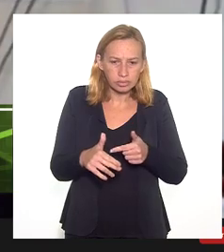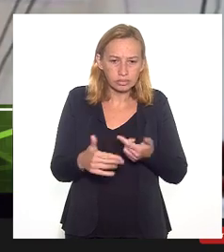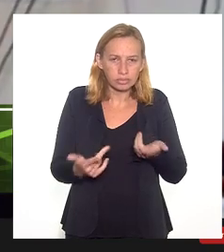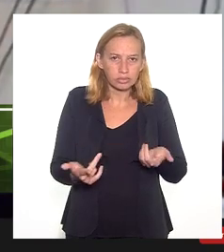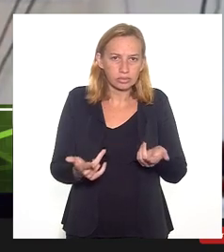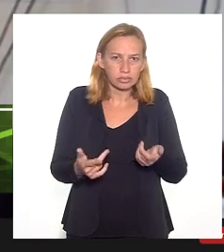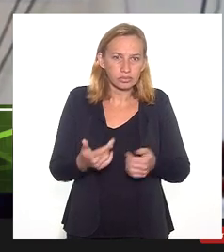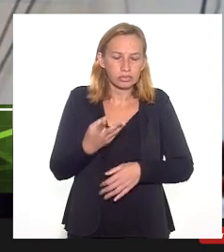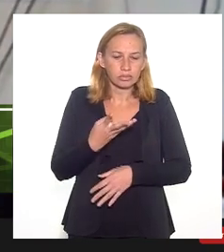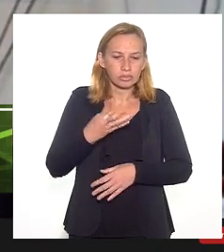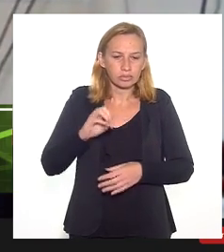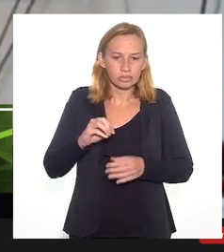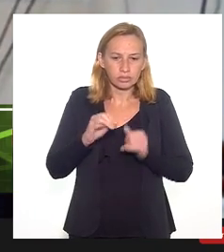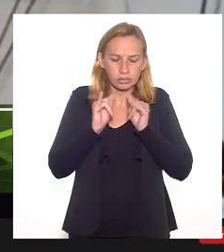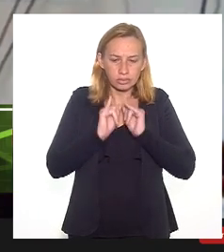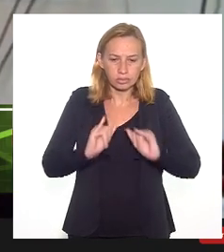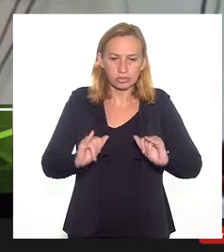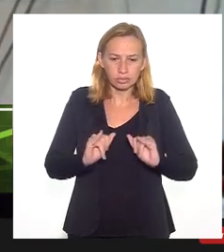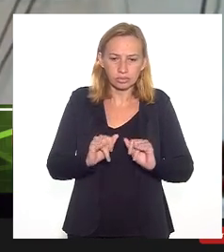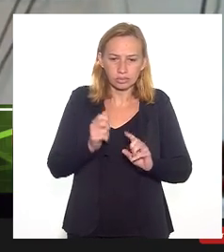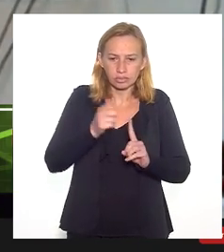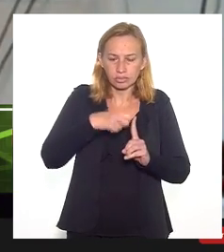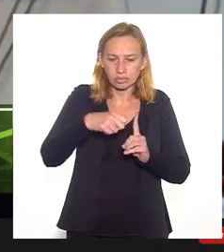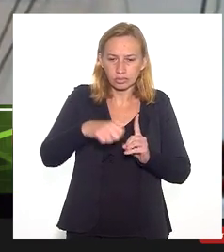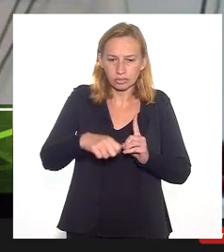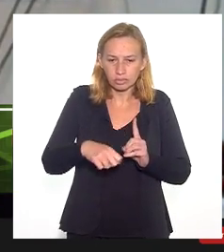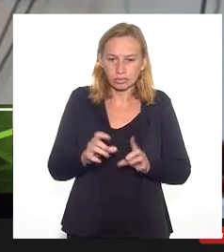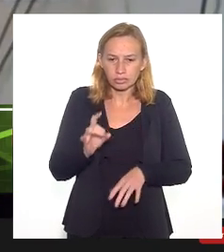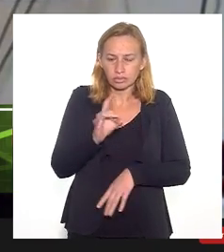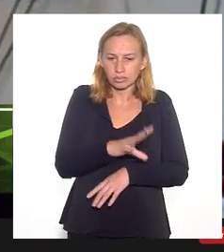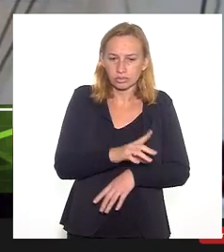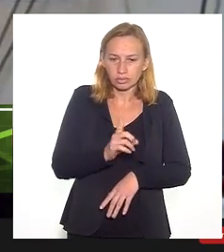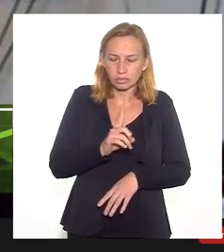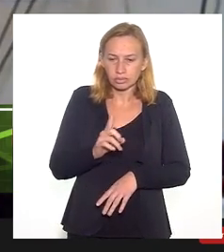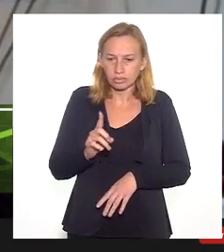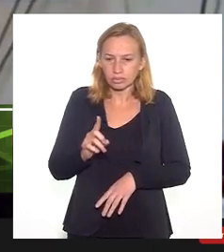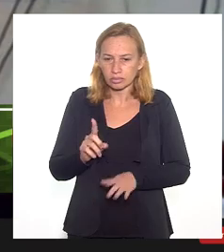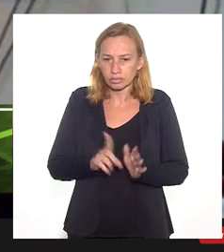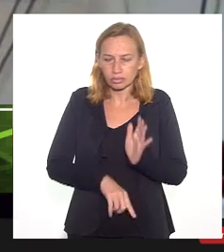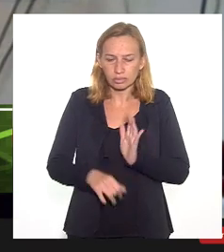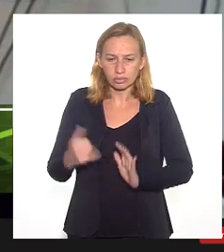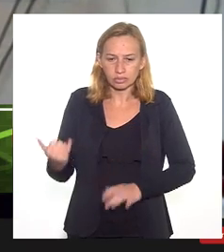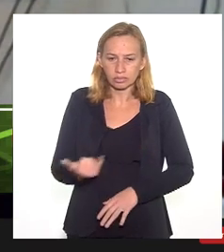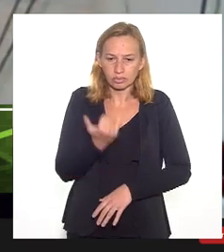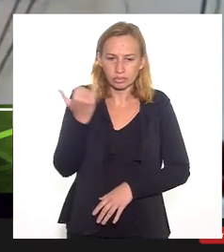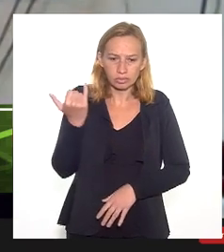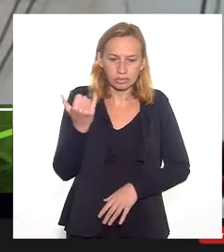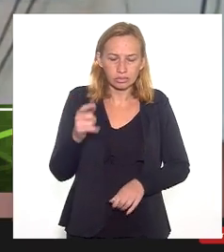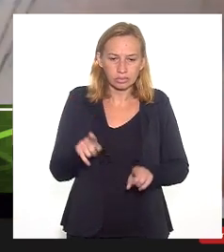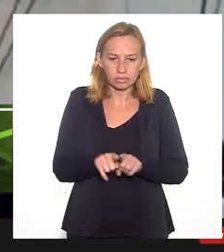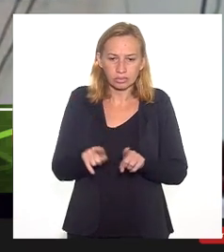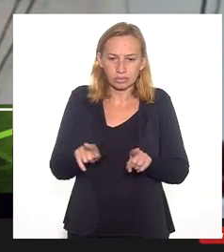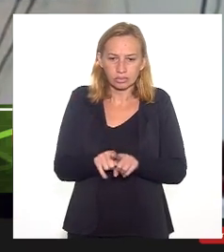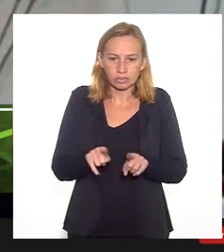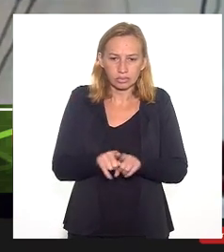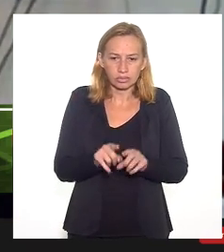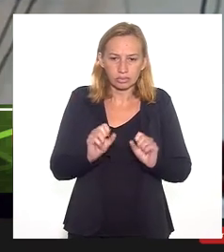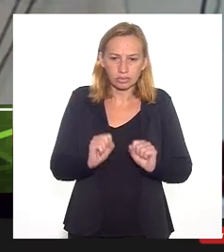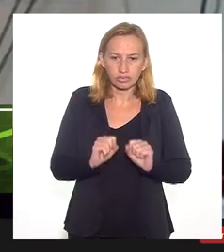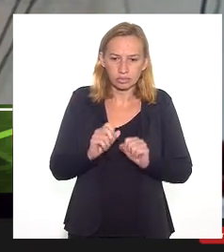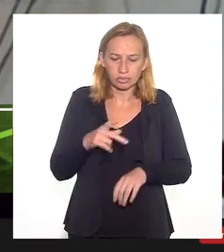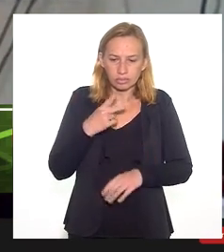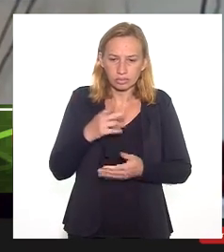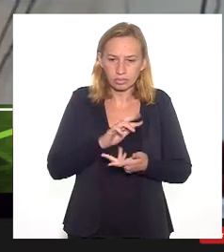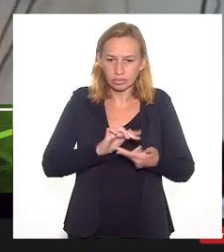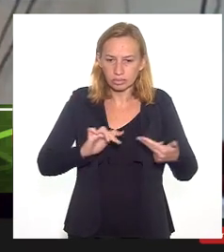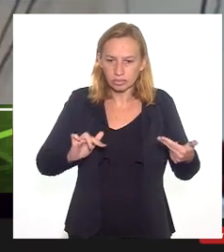publicações por mês e por último e não menos importante o tempo é curto também poderia falar de muitas